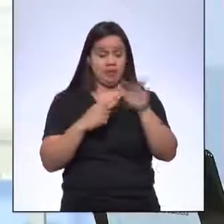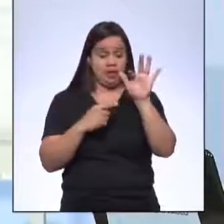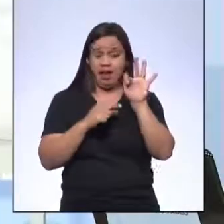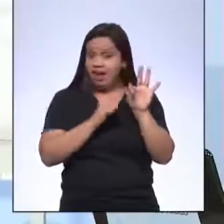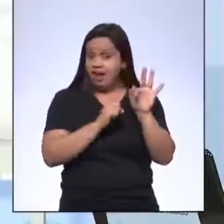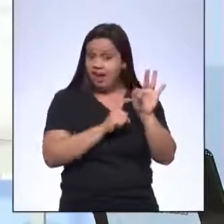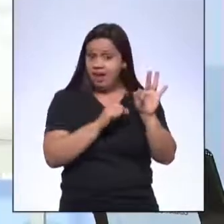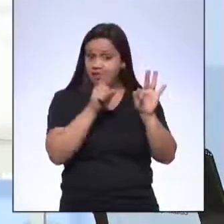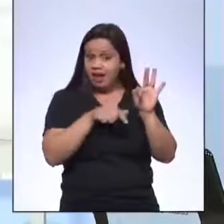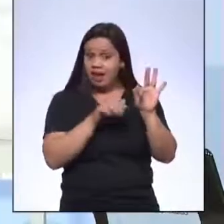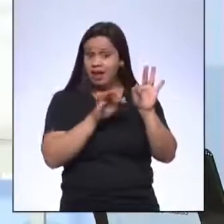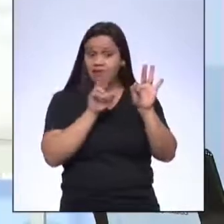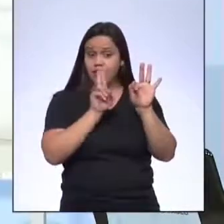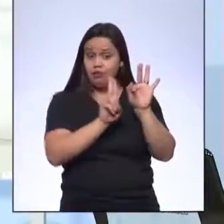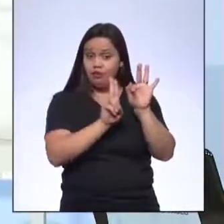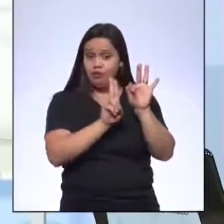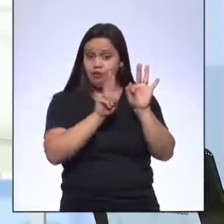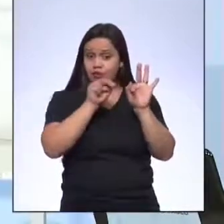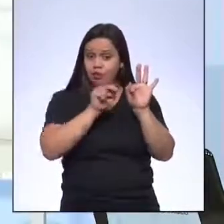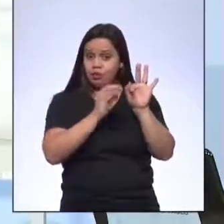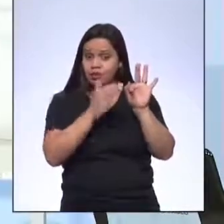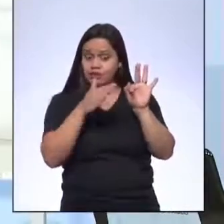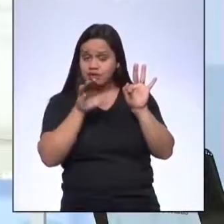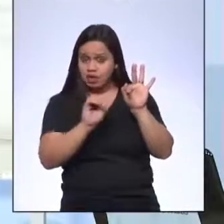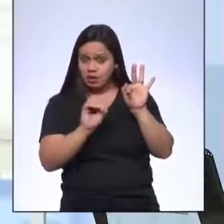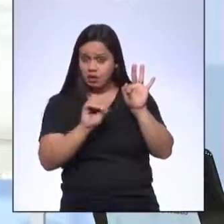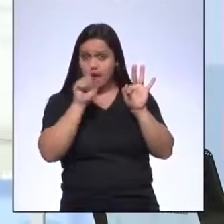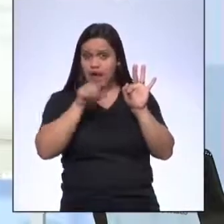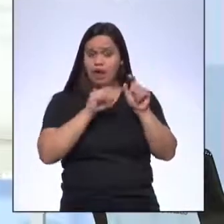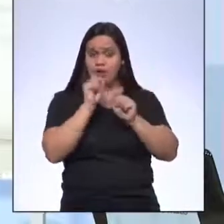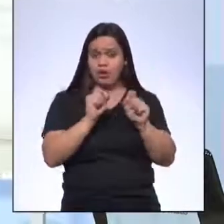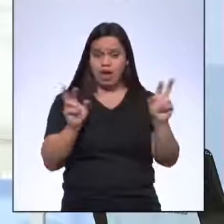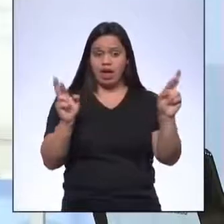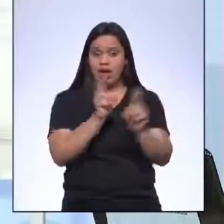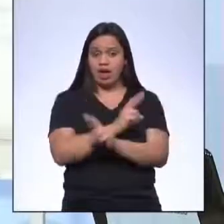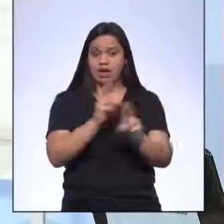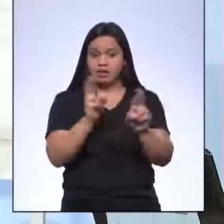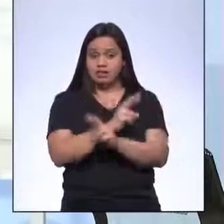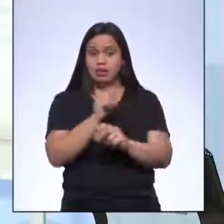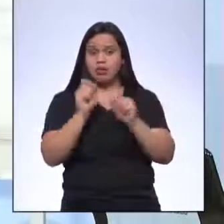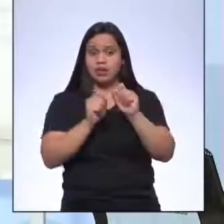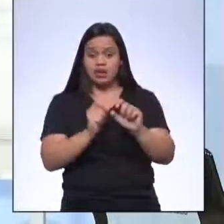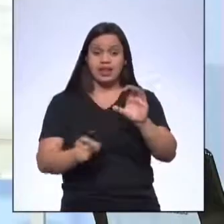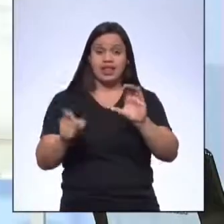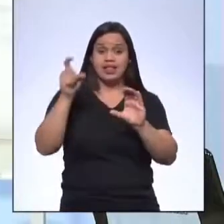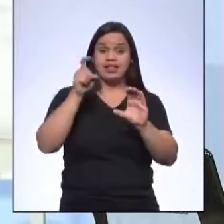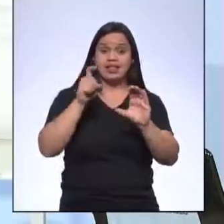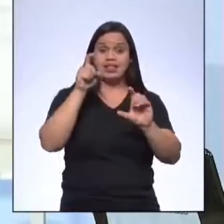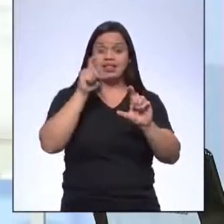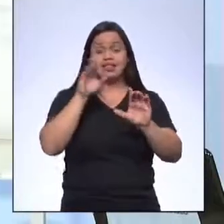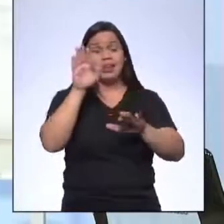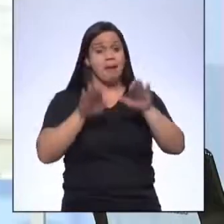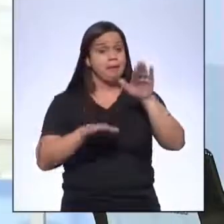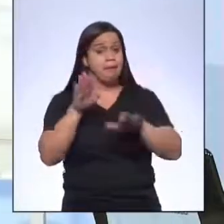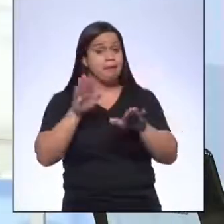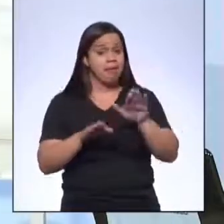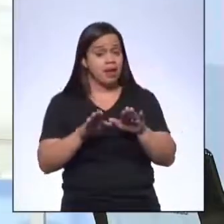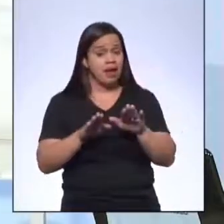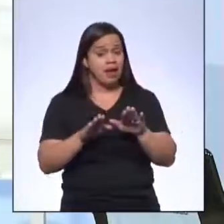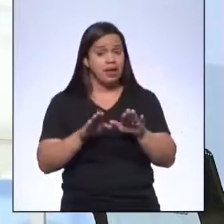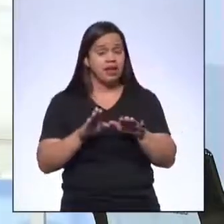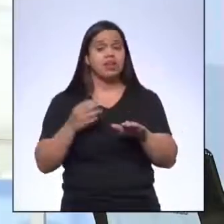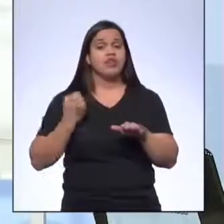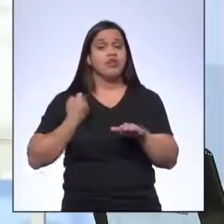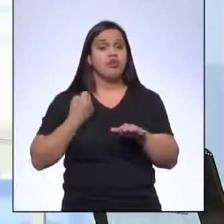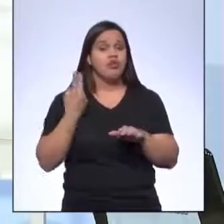é uma função em relação ao que está Dependendo do valor de qual variável